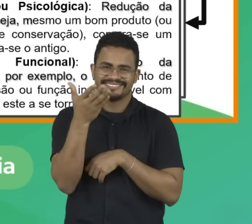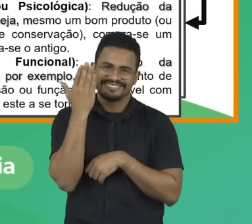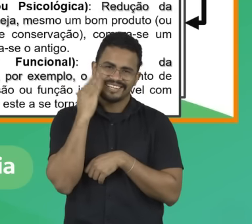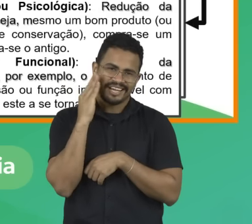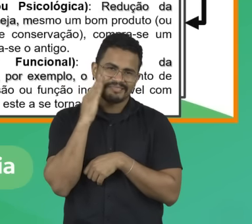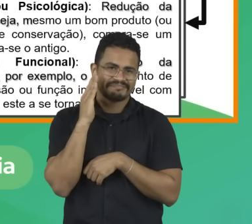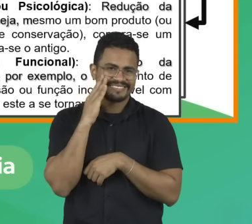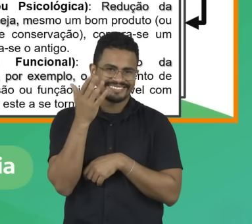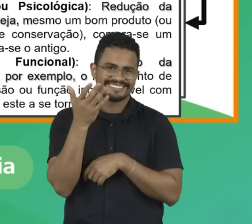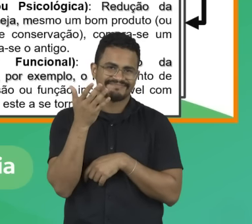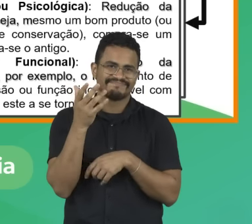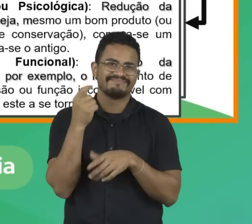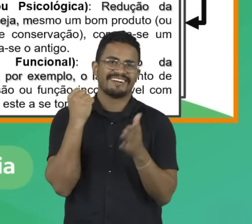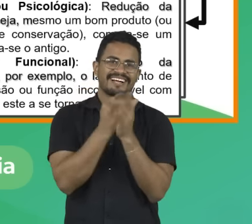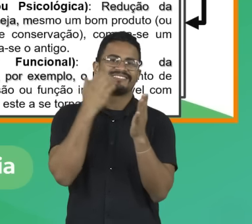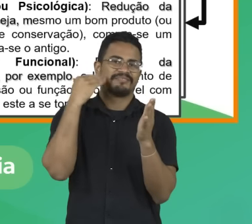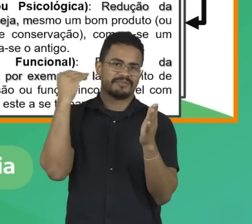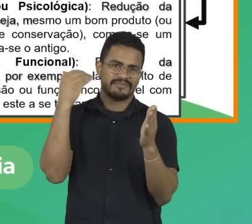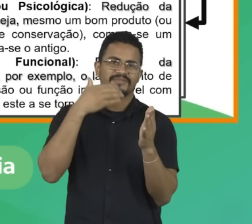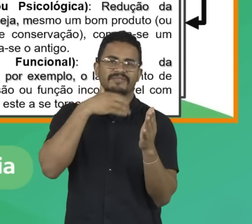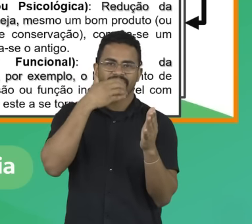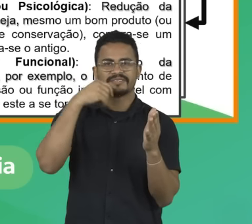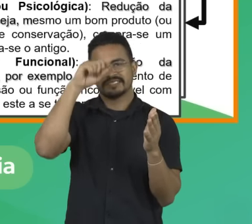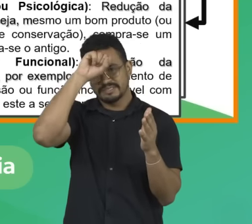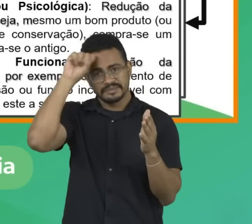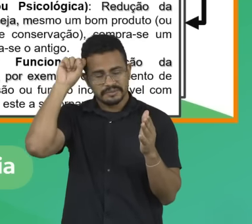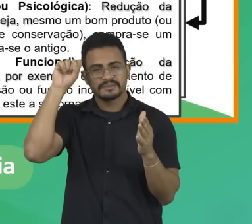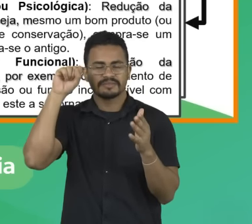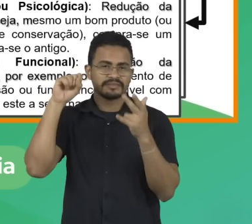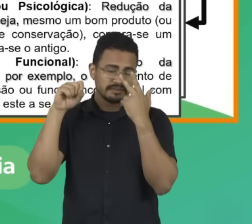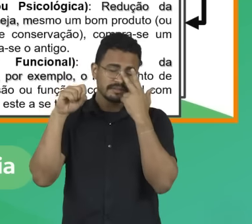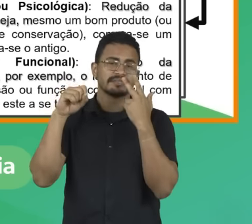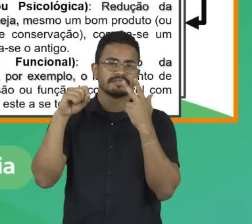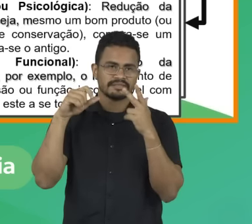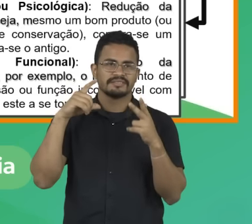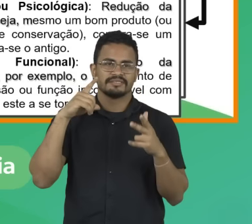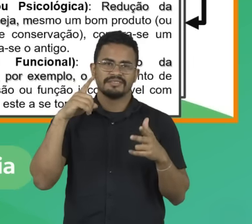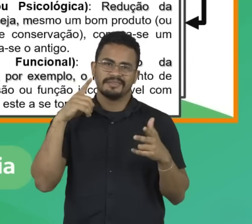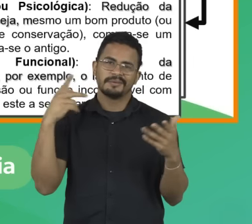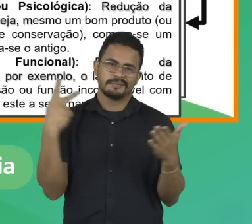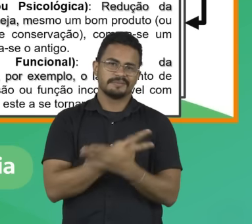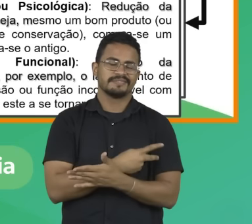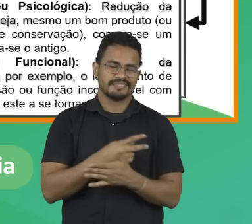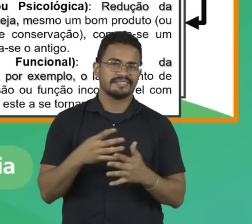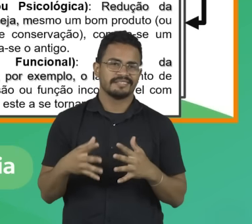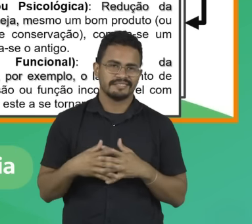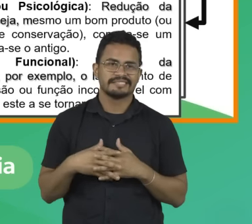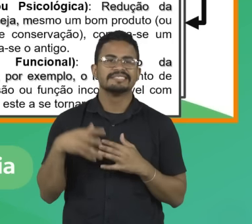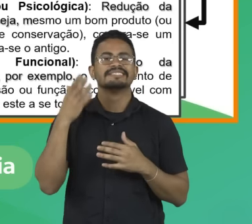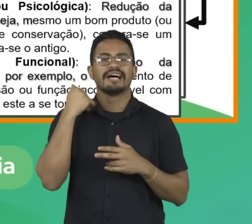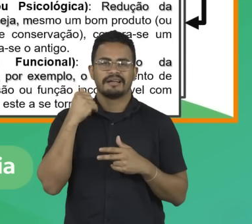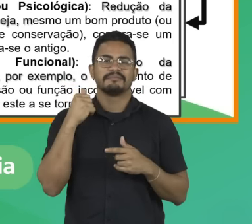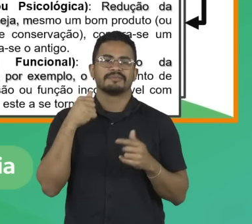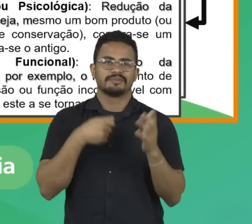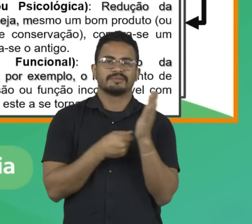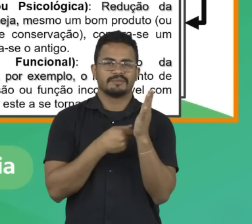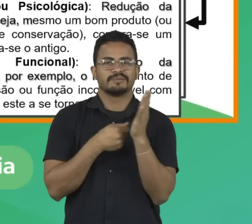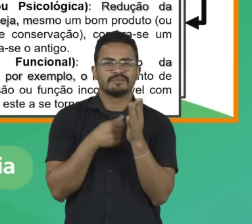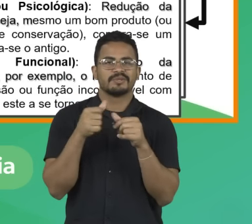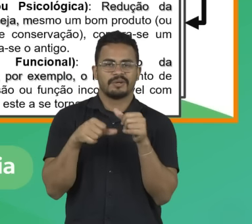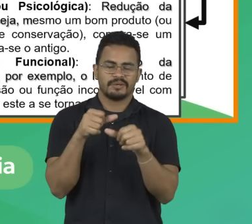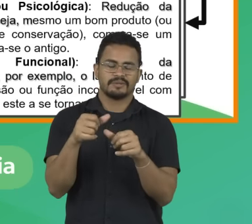aí, Samsung e Apple, estão nessa lista negra com nós clientes, consumidores, a